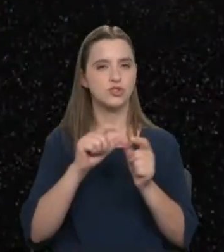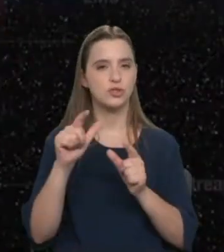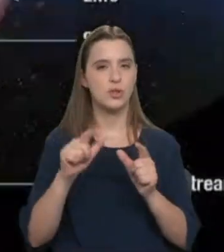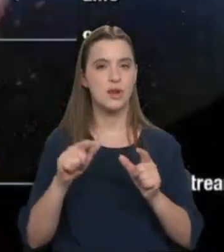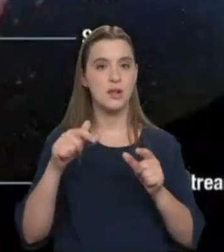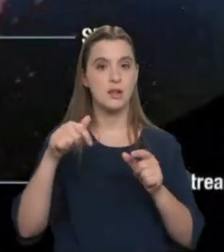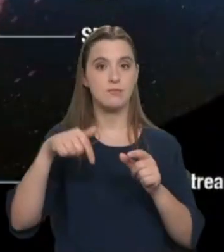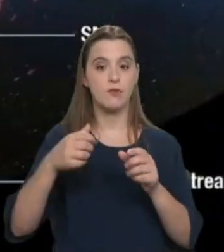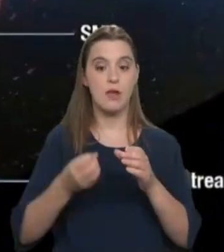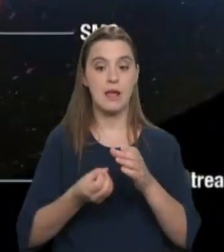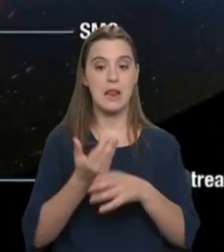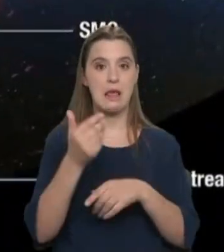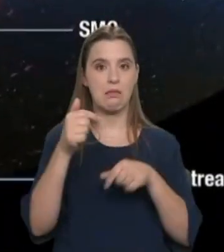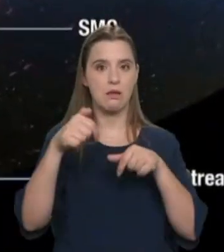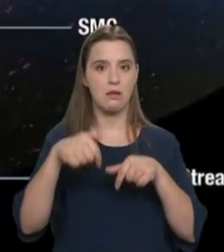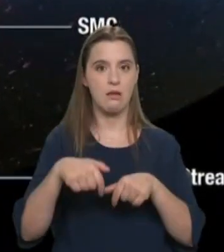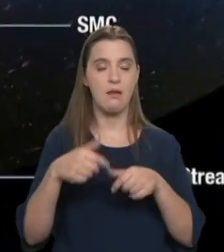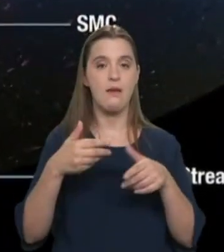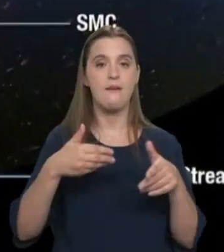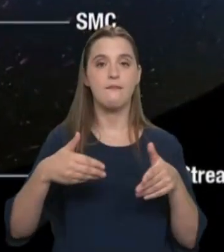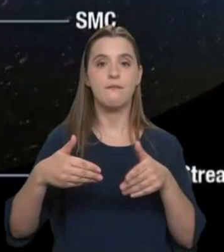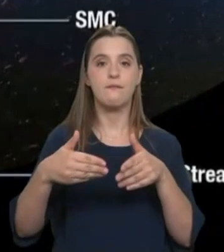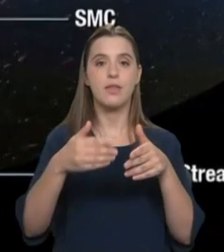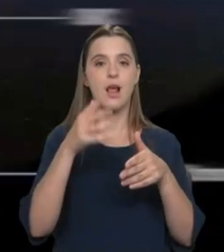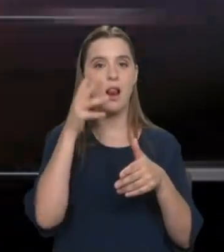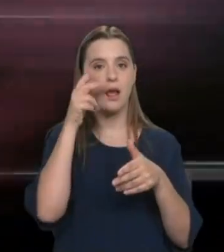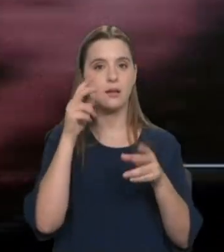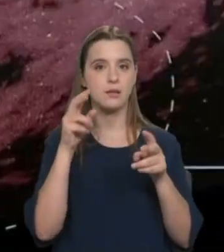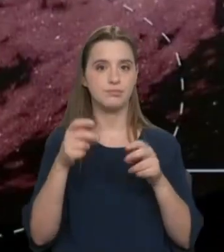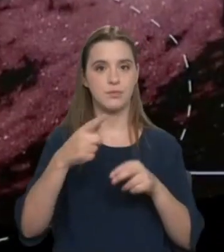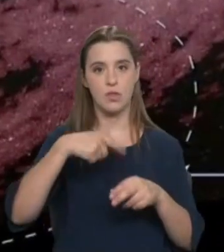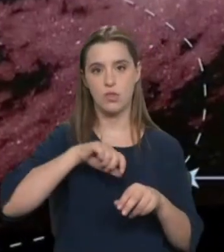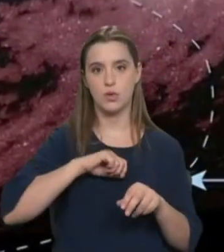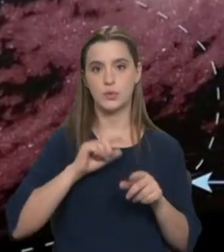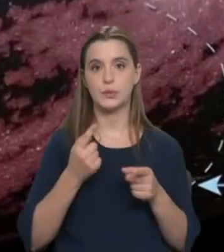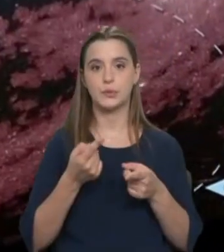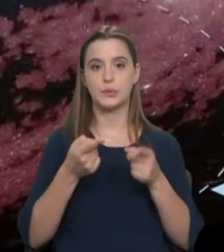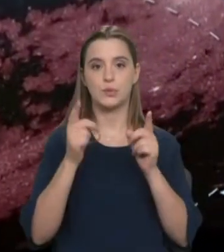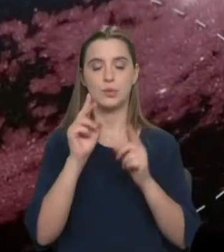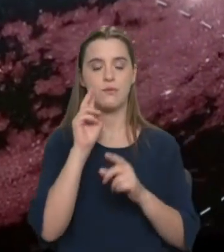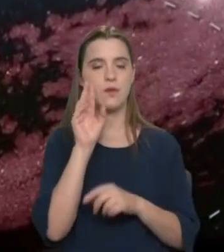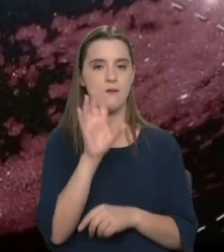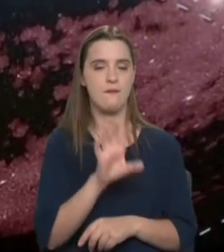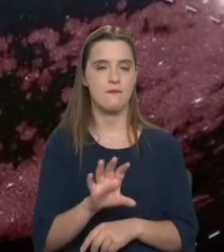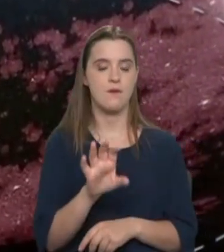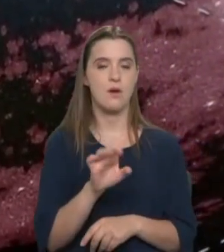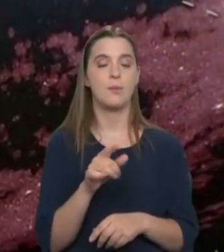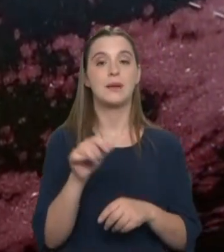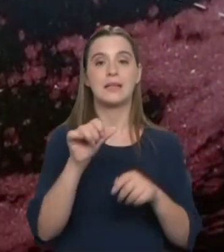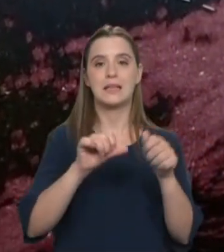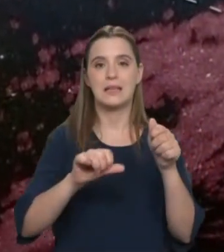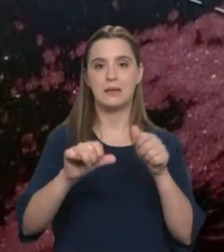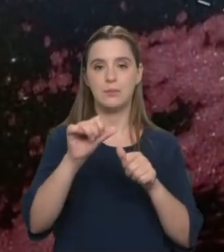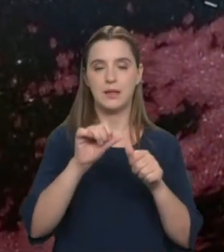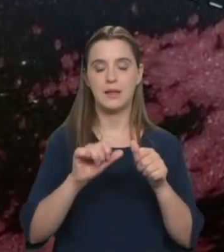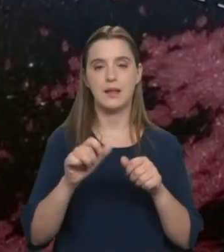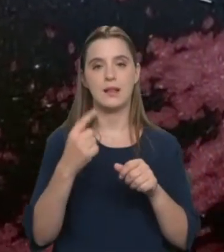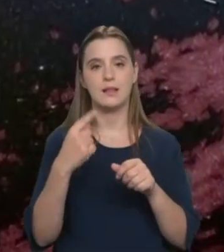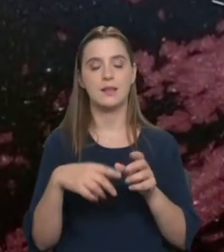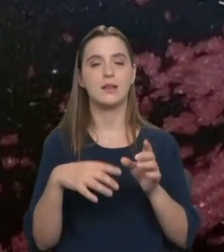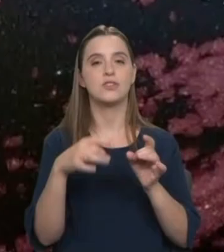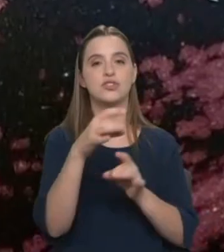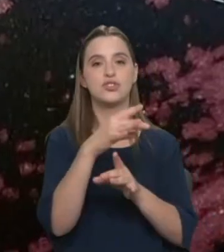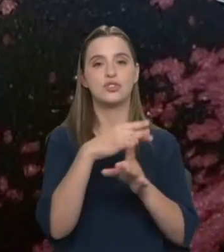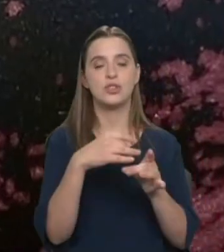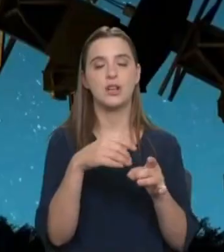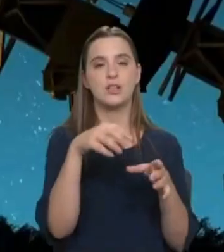Láctea. Aliás, aquela assinatura química daquelas 13 estrelas é muito parecida com a assinatura química de maternidades de estrelas